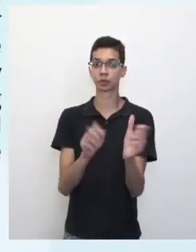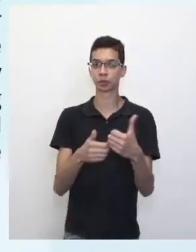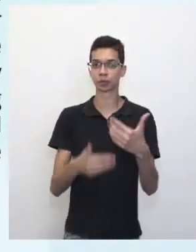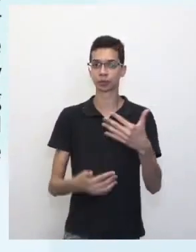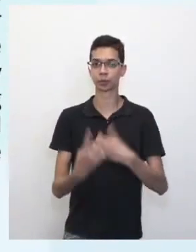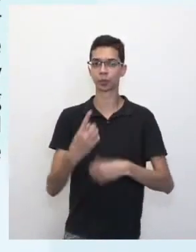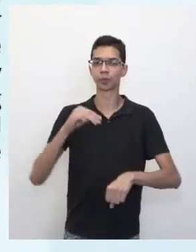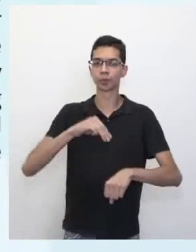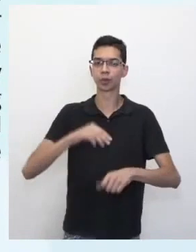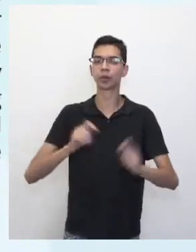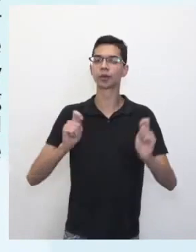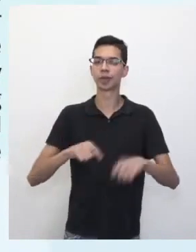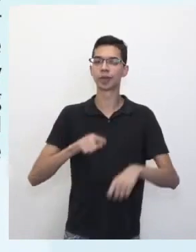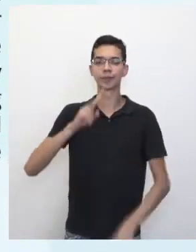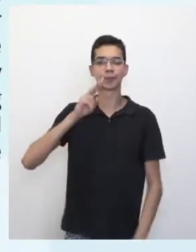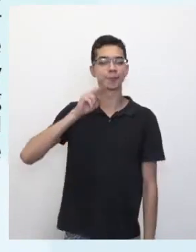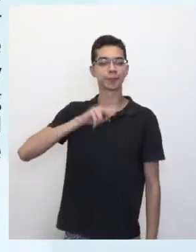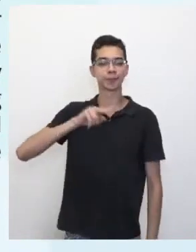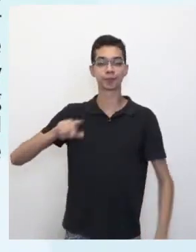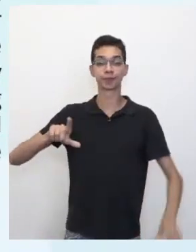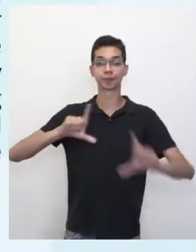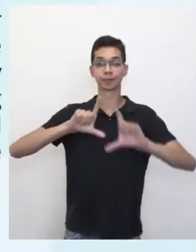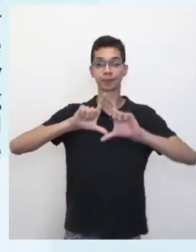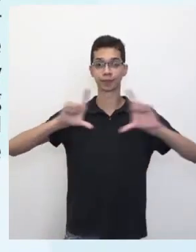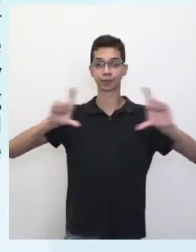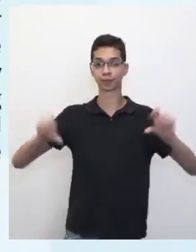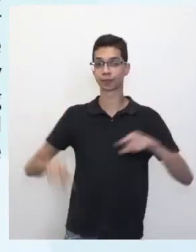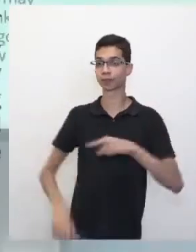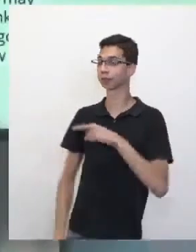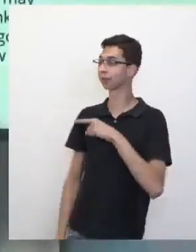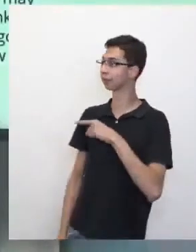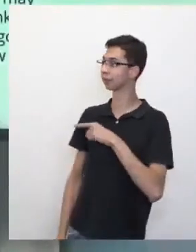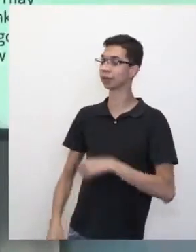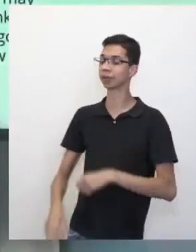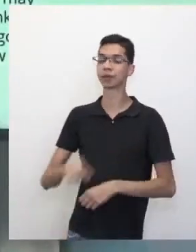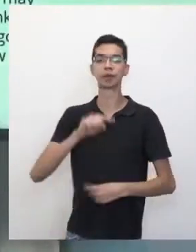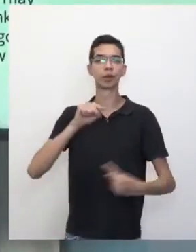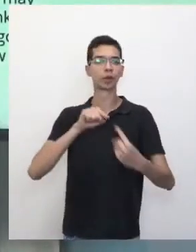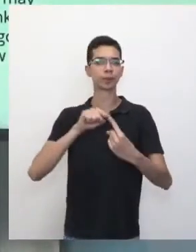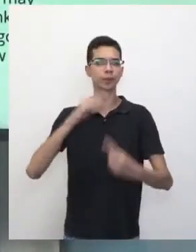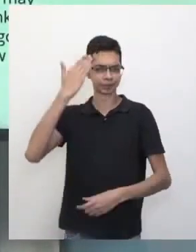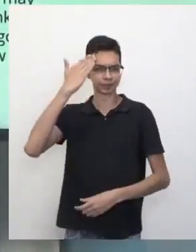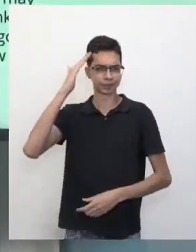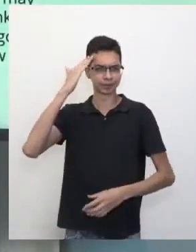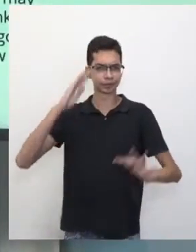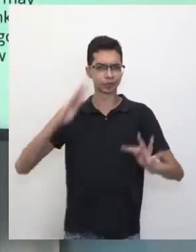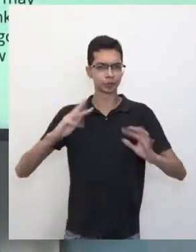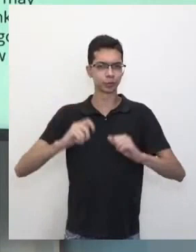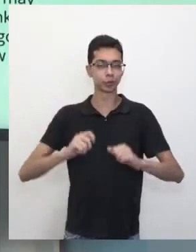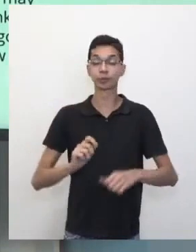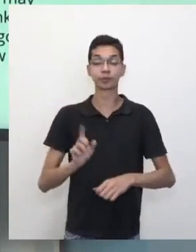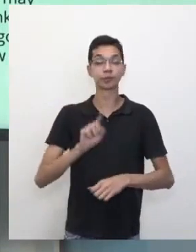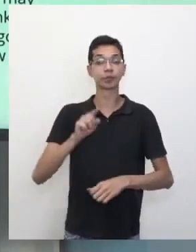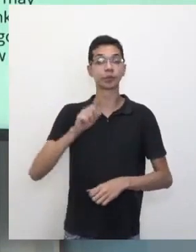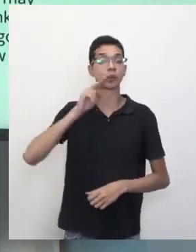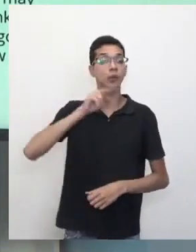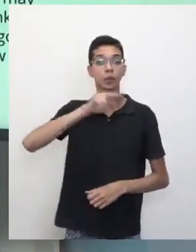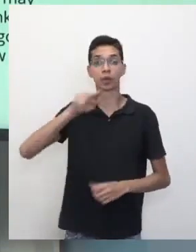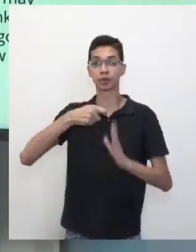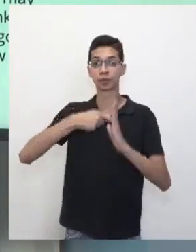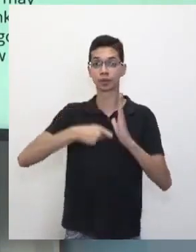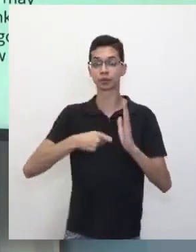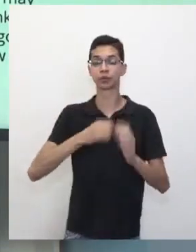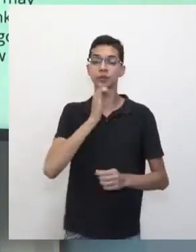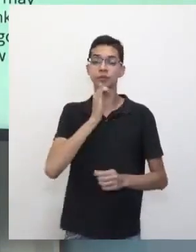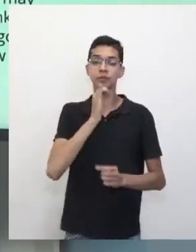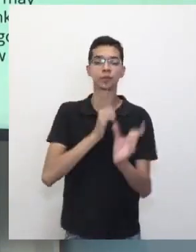para ler essa passagenzinha. Lembra, o objetivo não é que você entenda tudo que está escrito ali, mas que você dê uma olhada no texto e fale, essa palavra eu